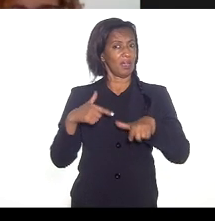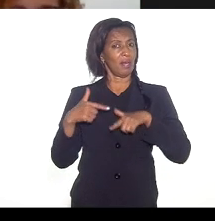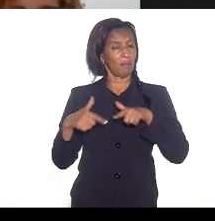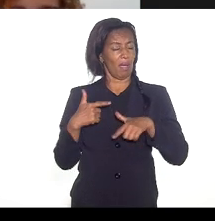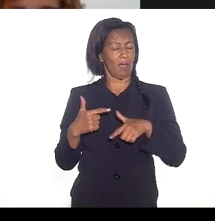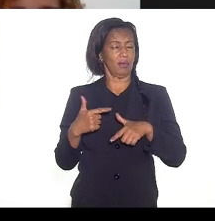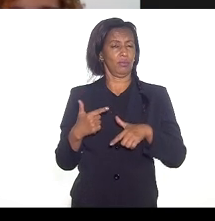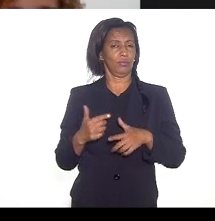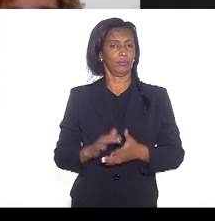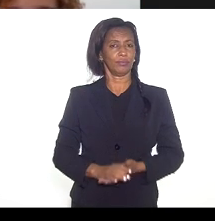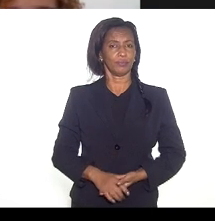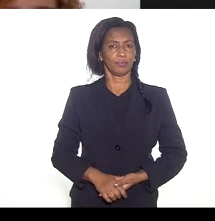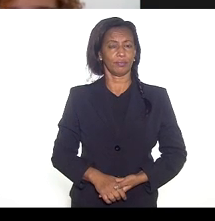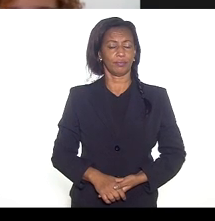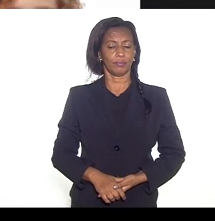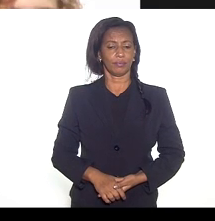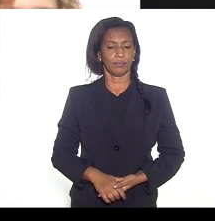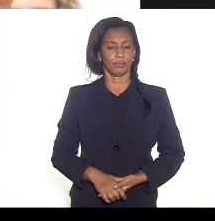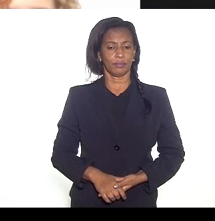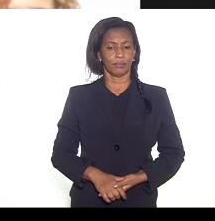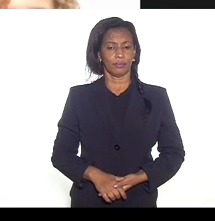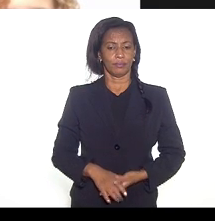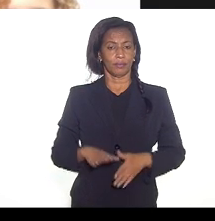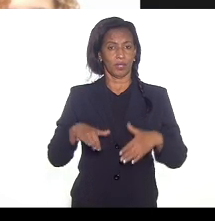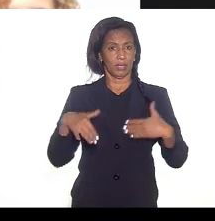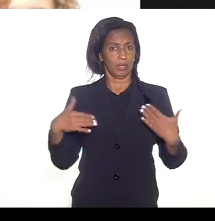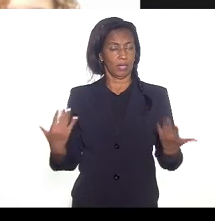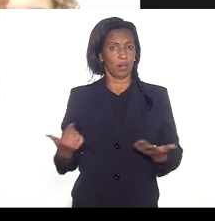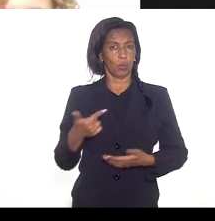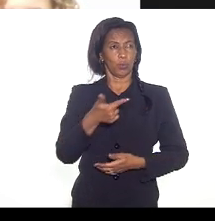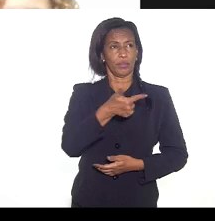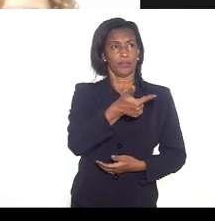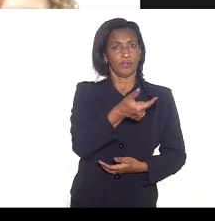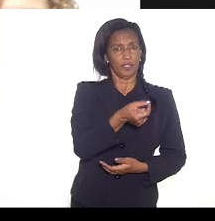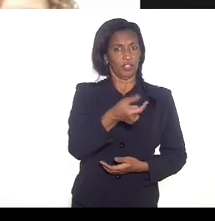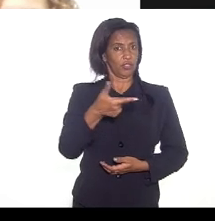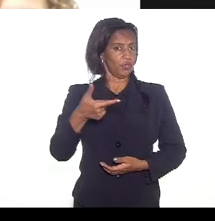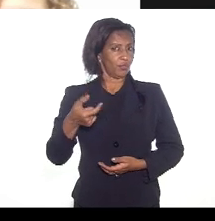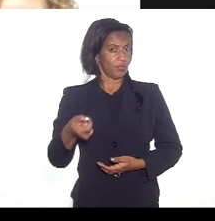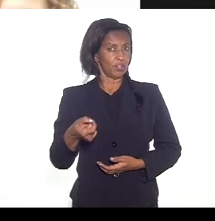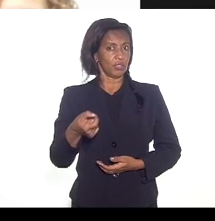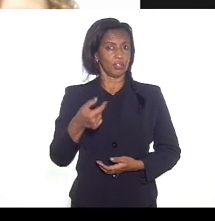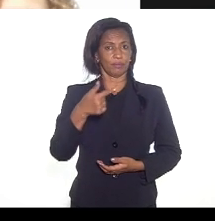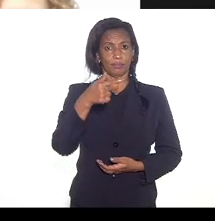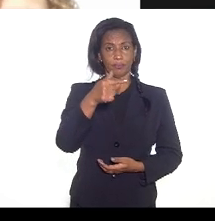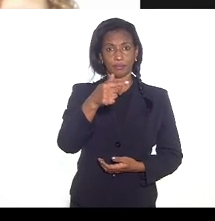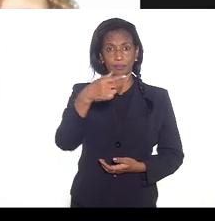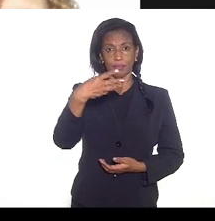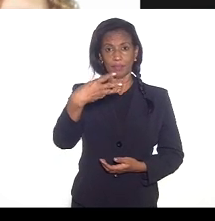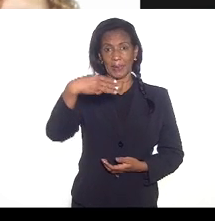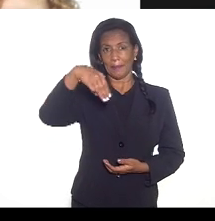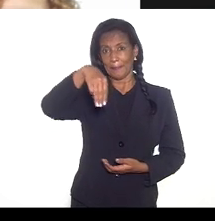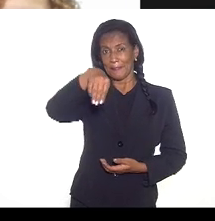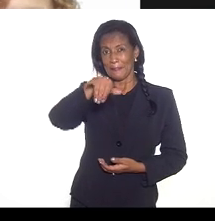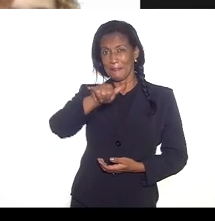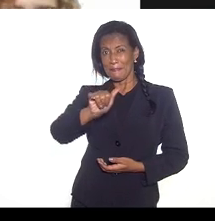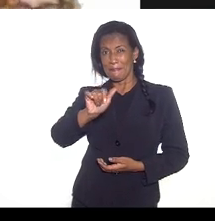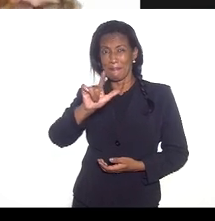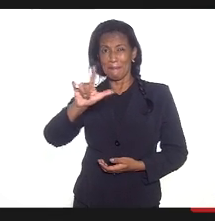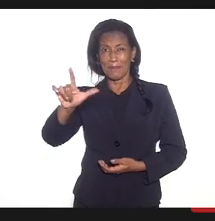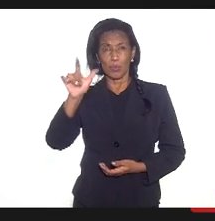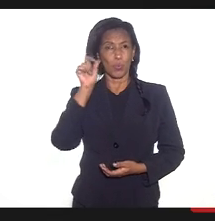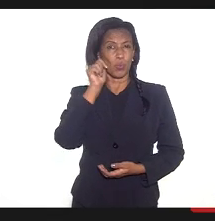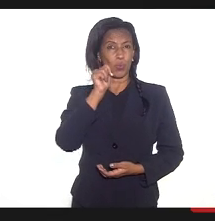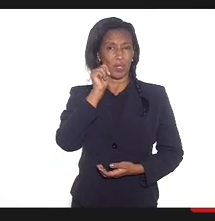ser feitos. Então, em 2020, 73 mil mulheres foram vítimas